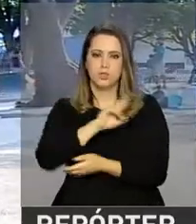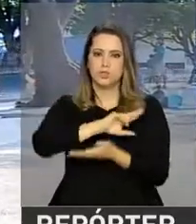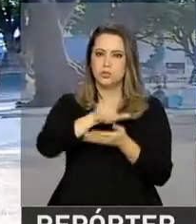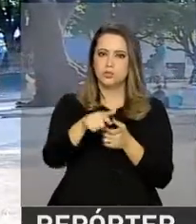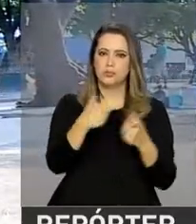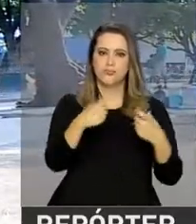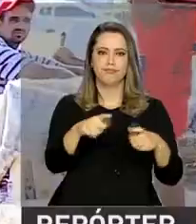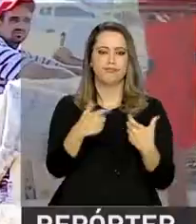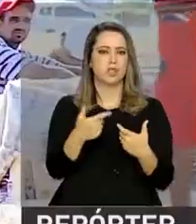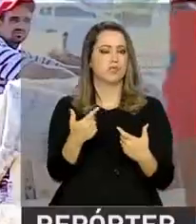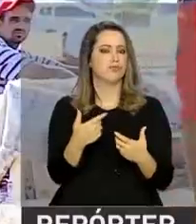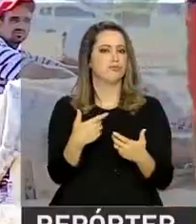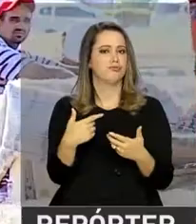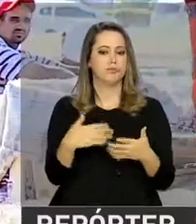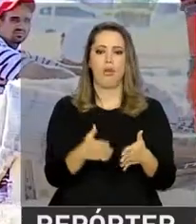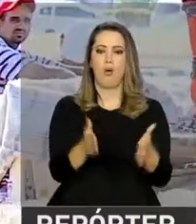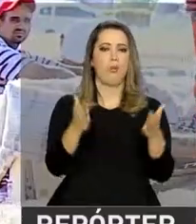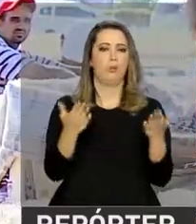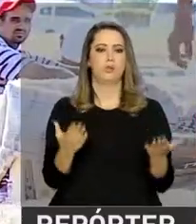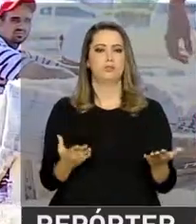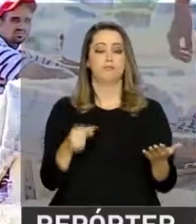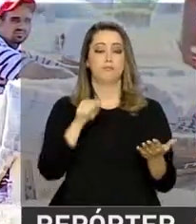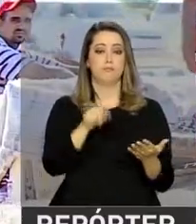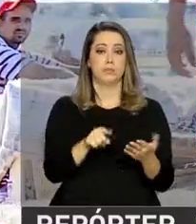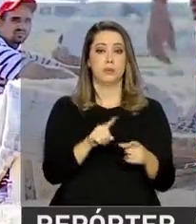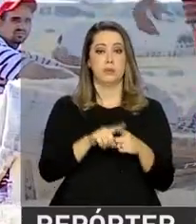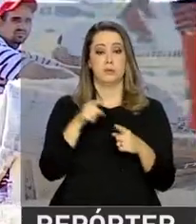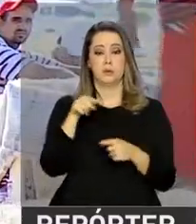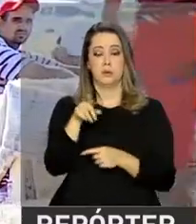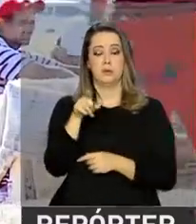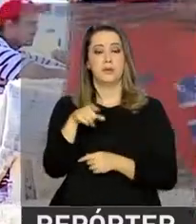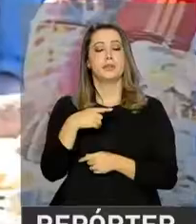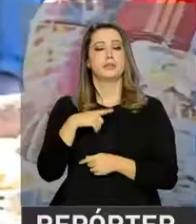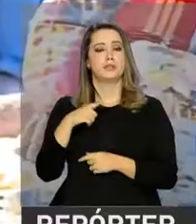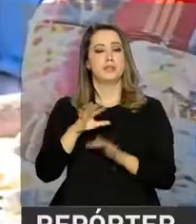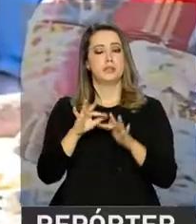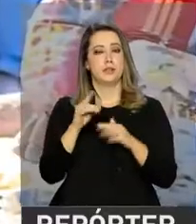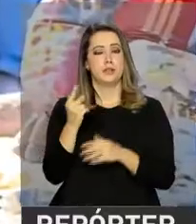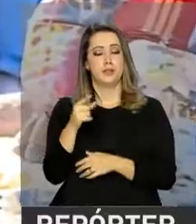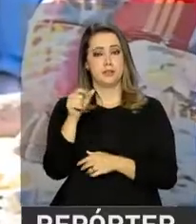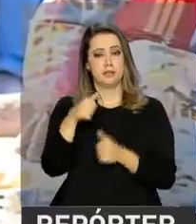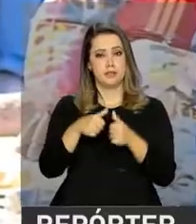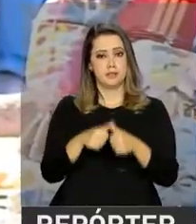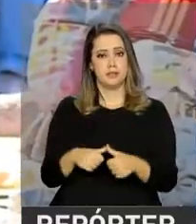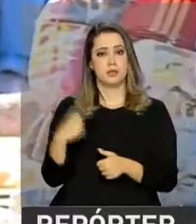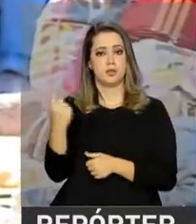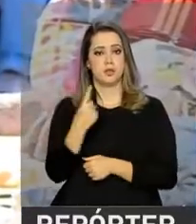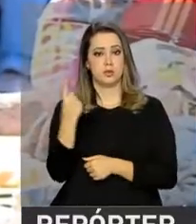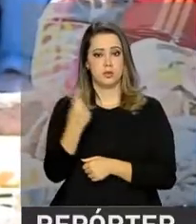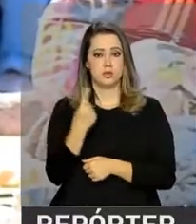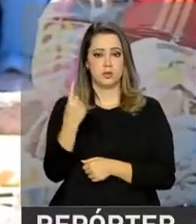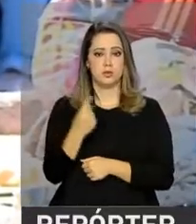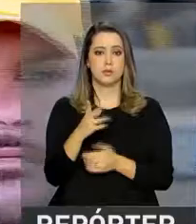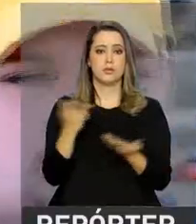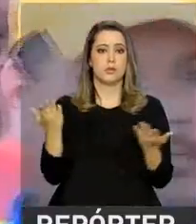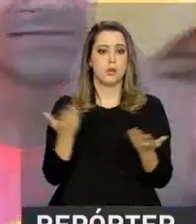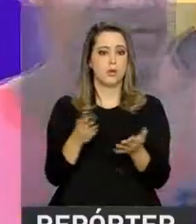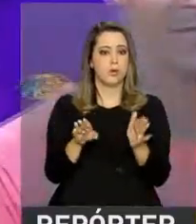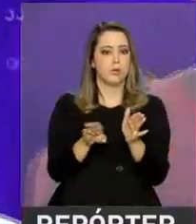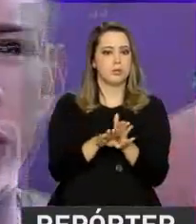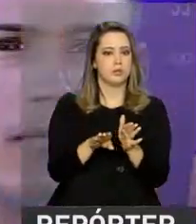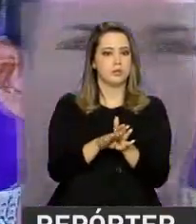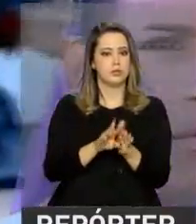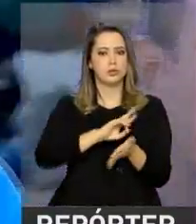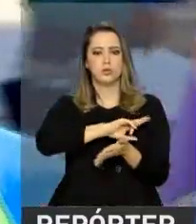praças e abrigos mas quem veio com a família que deixa a mulher e filhos para trás e pensar no país há anos e quem acabou de chegar tem